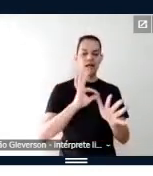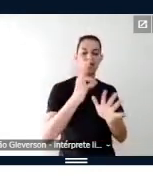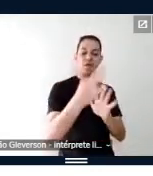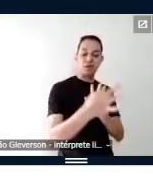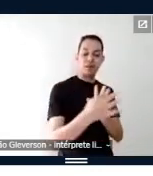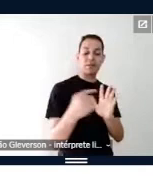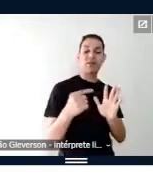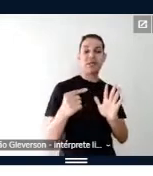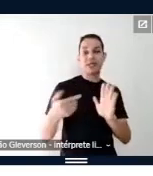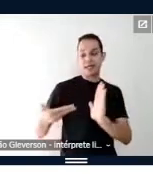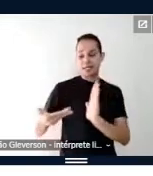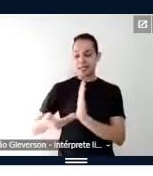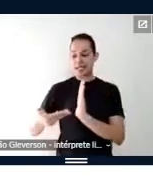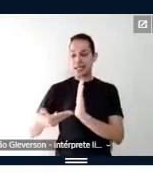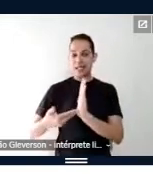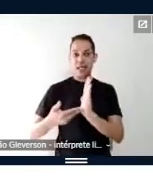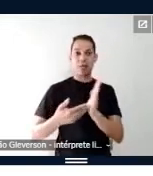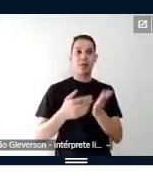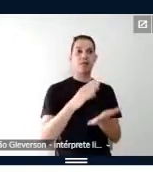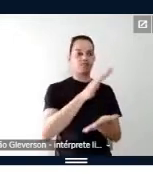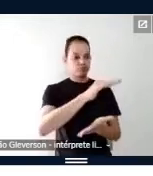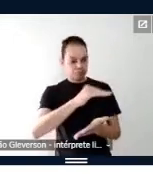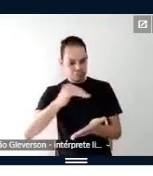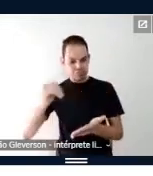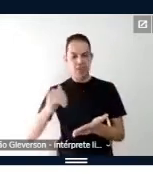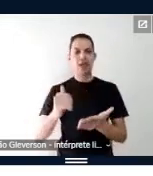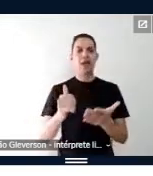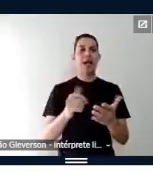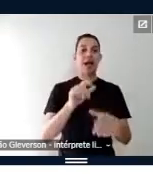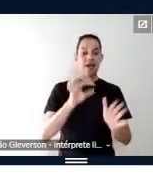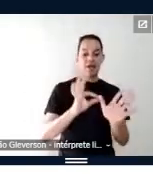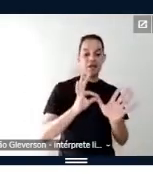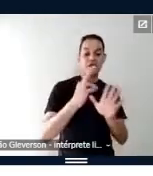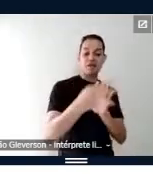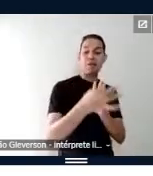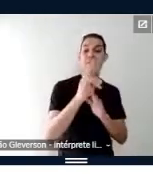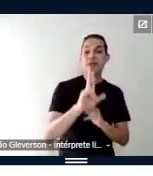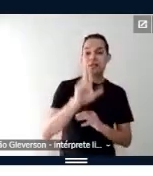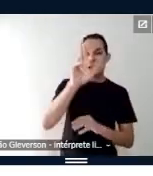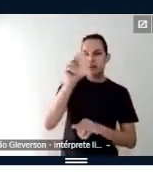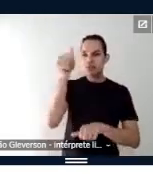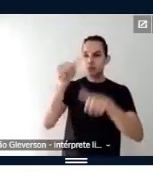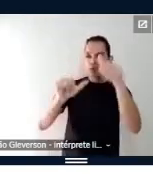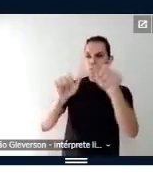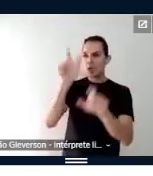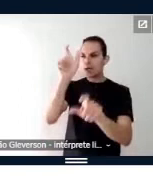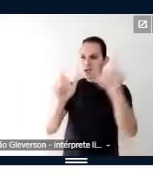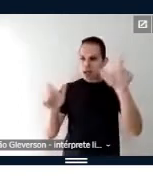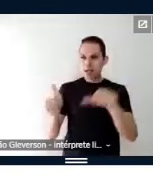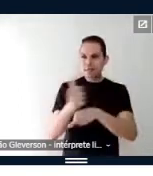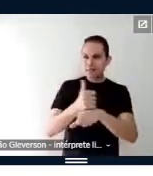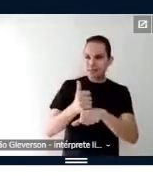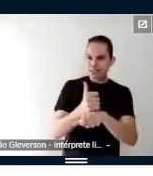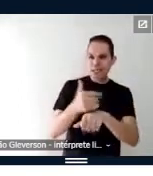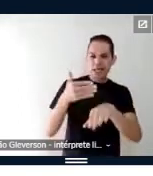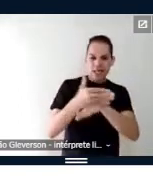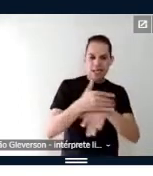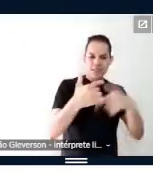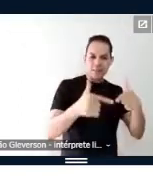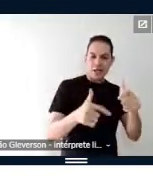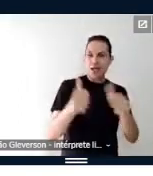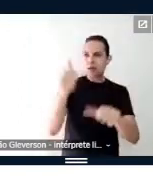apenas para realizar uma avaliação dos intérpretes após receberem uma reclamação,